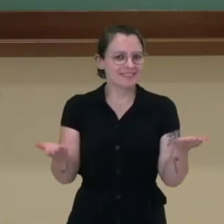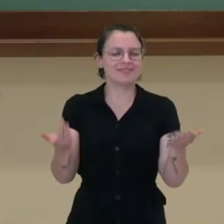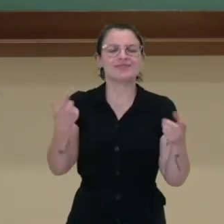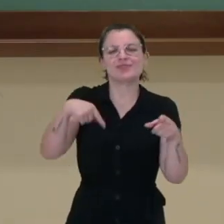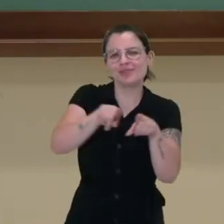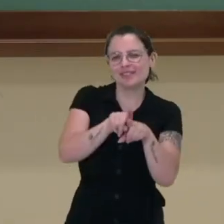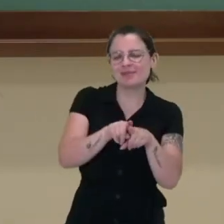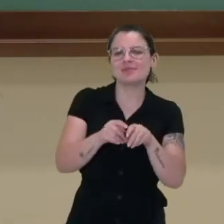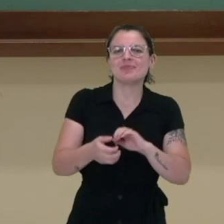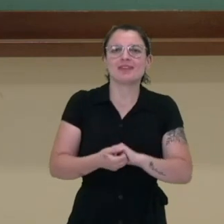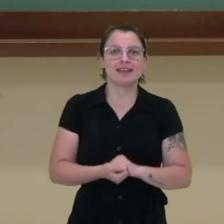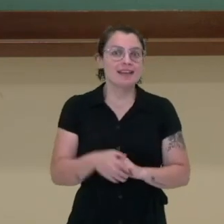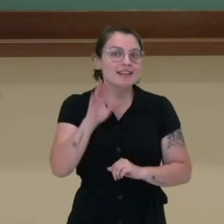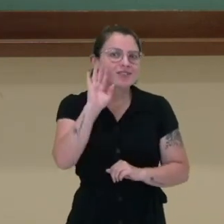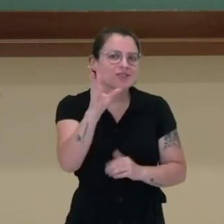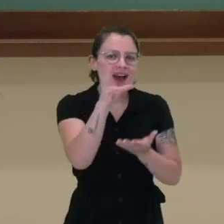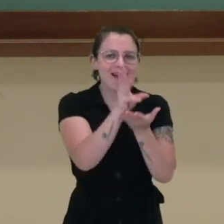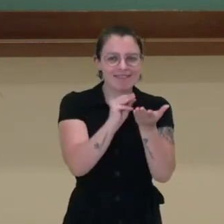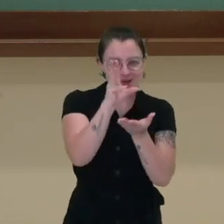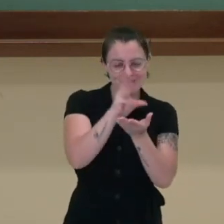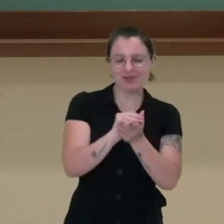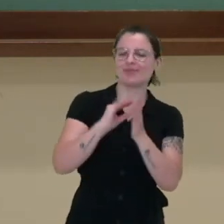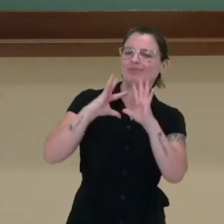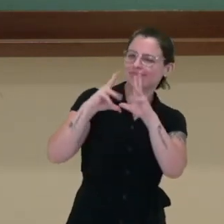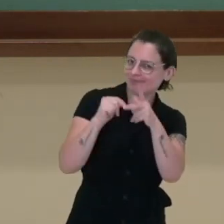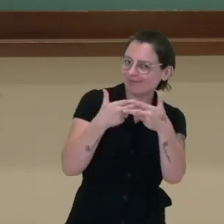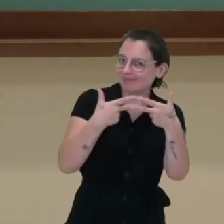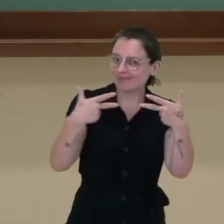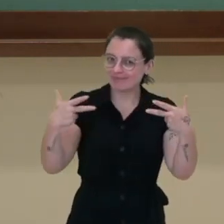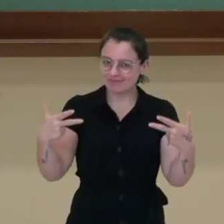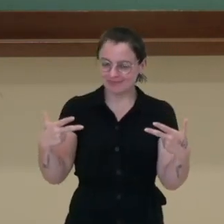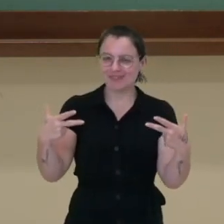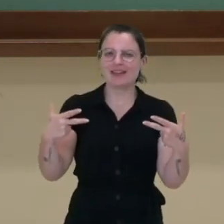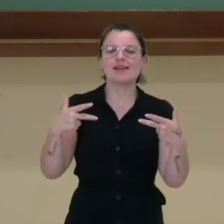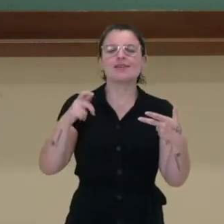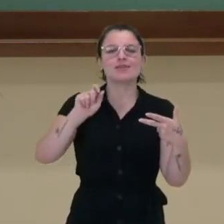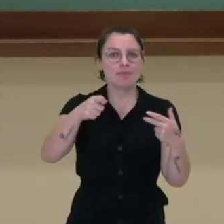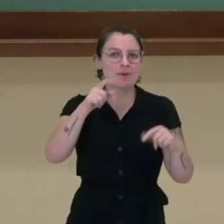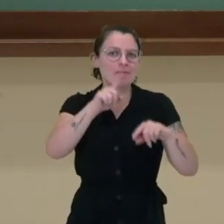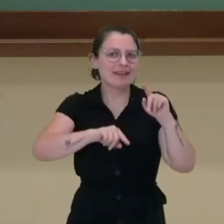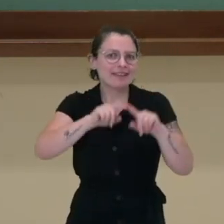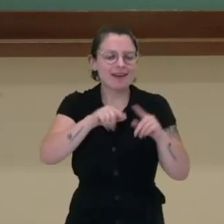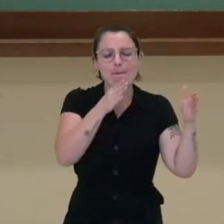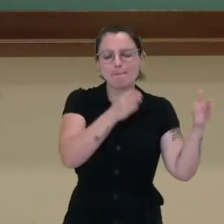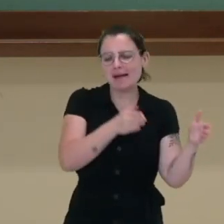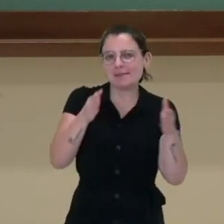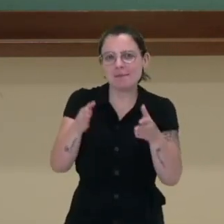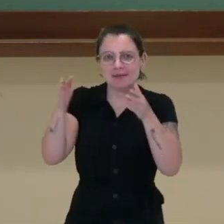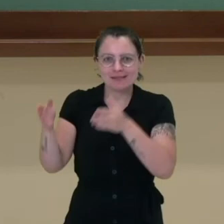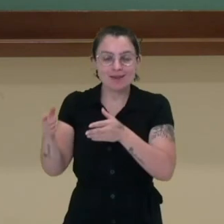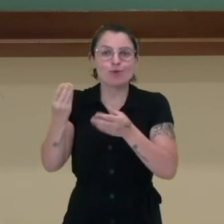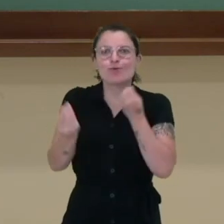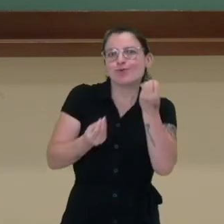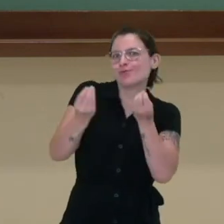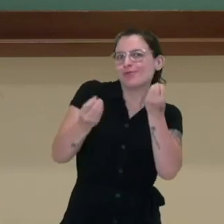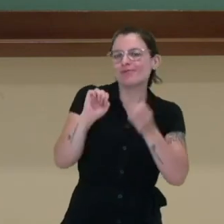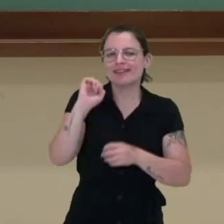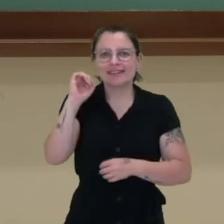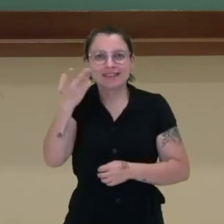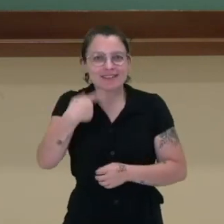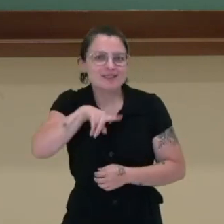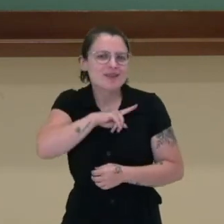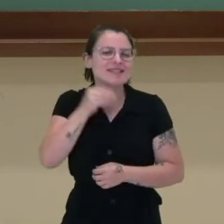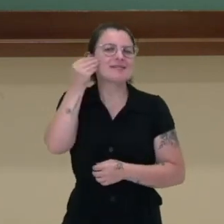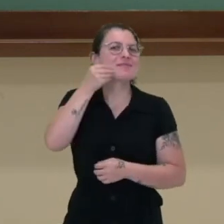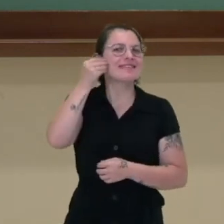Retornamos. E aí, anotou no seu caderno tudo caprichado, os materiais e o passo a passo de como vai acontecer essa nossa